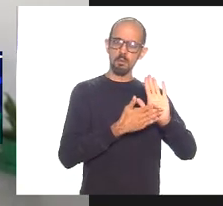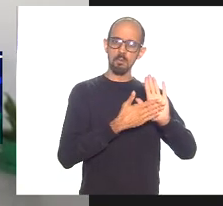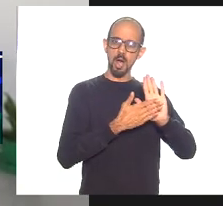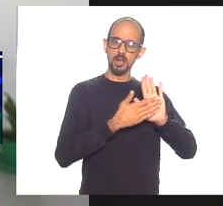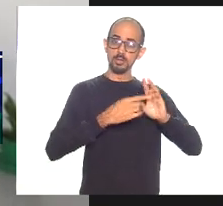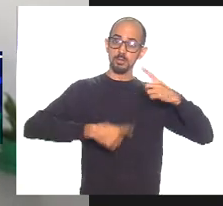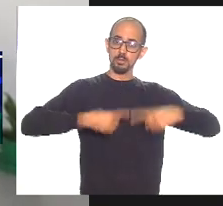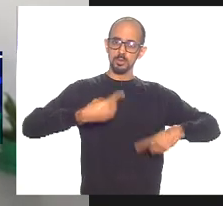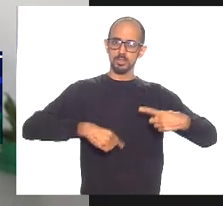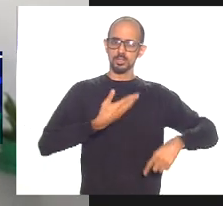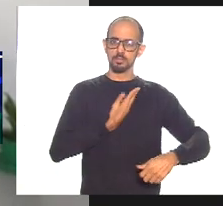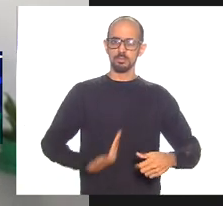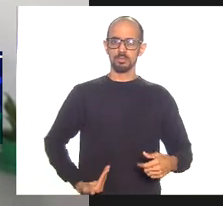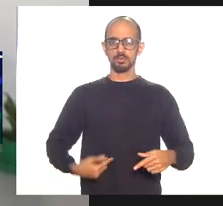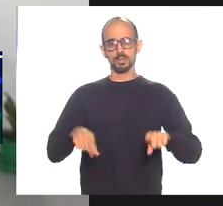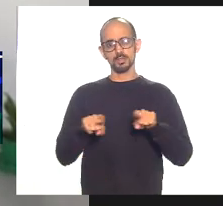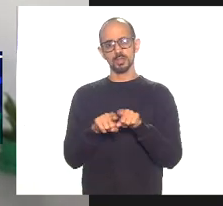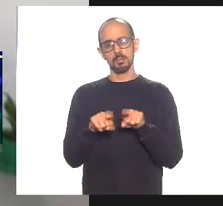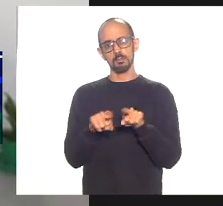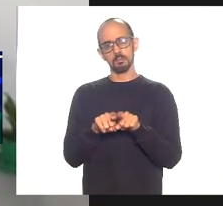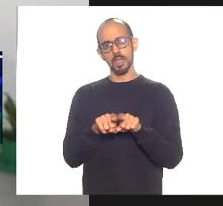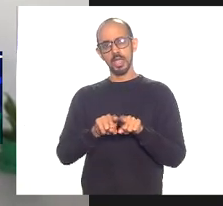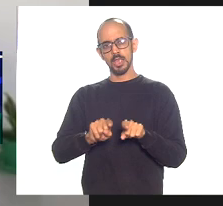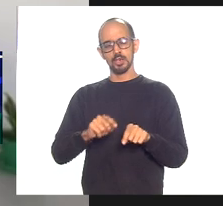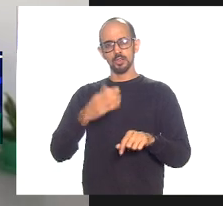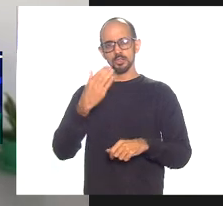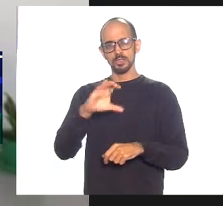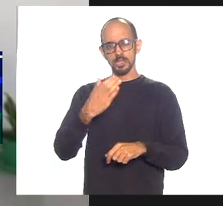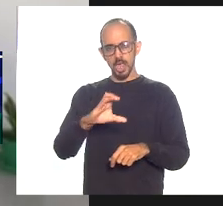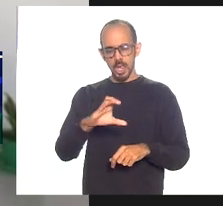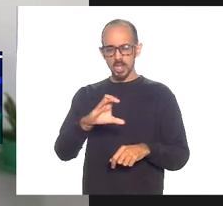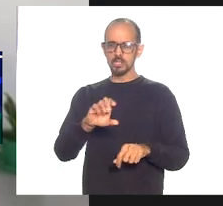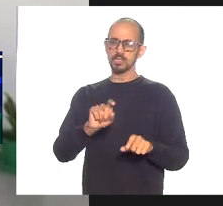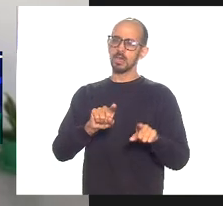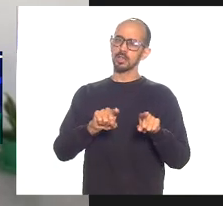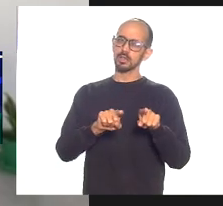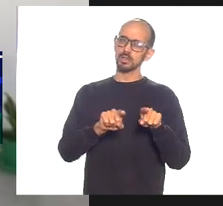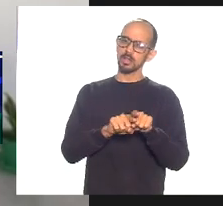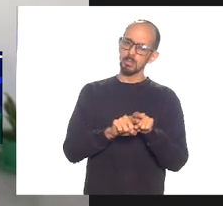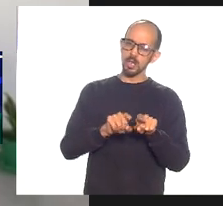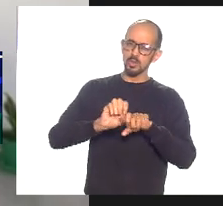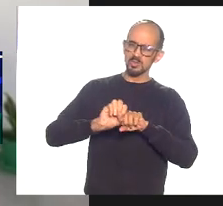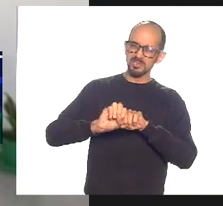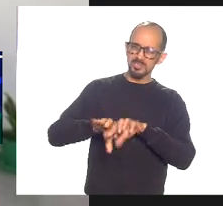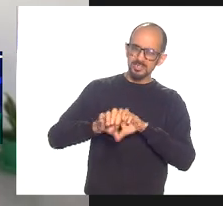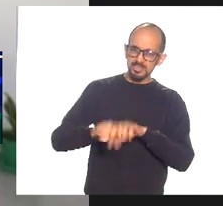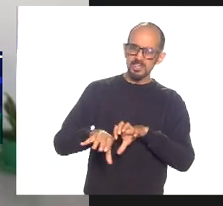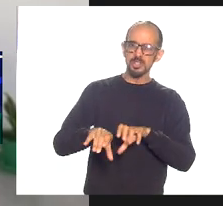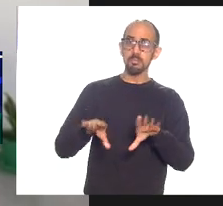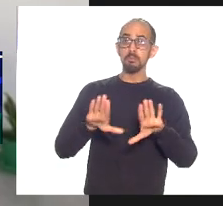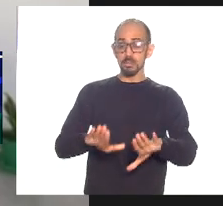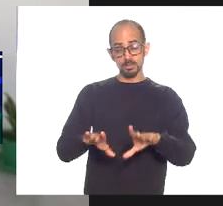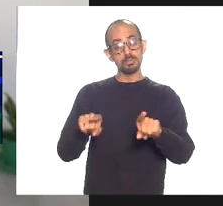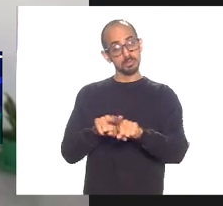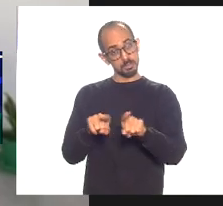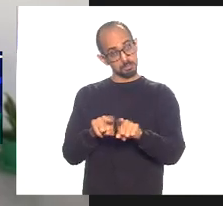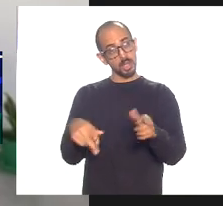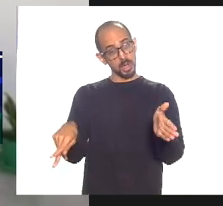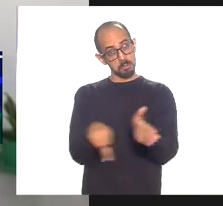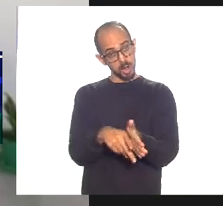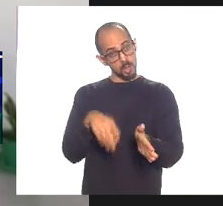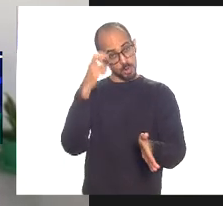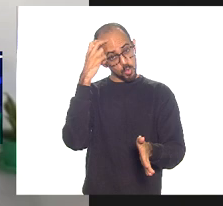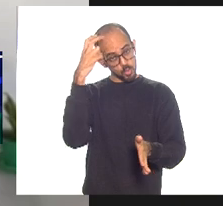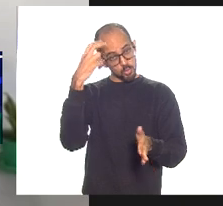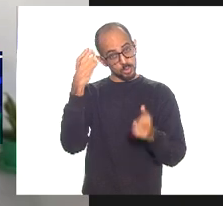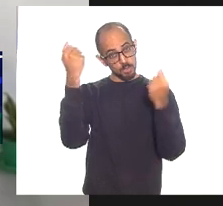de políticas públicas também no que tange a ciência no que tange ao ensino mas também é própria cultura então que era